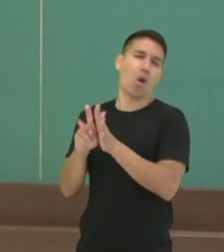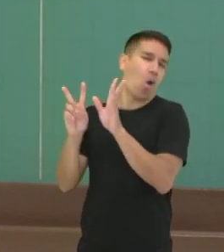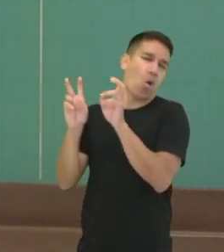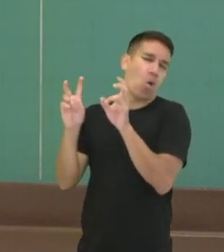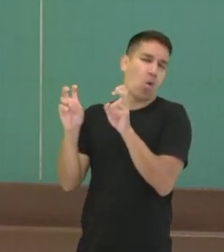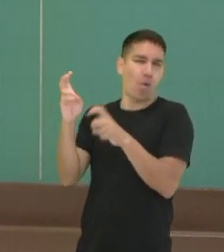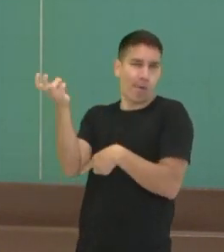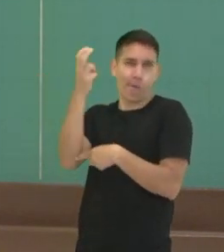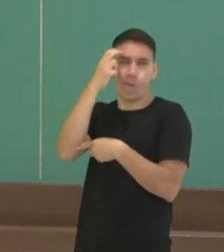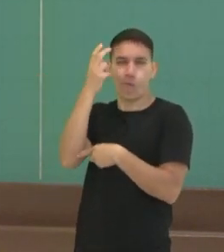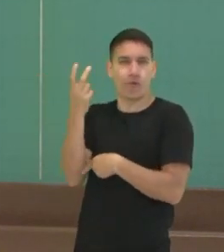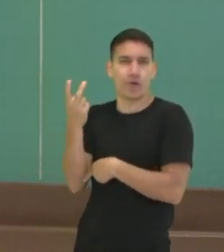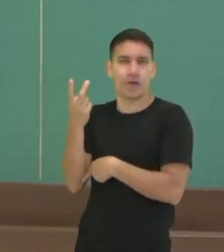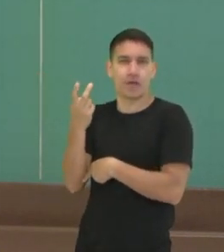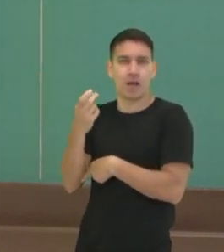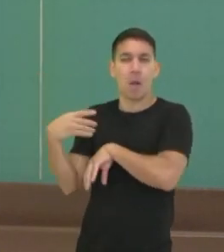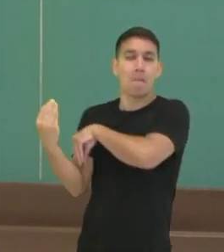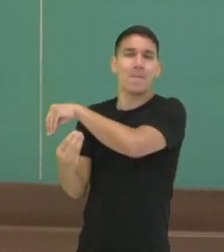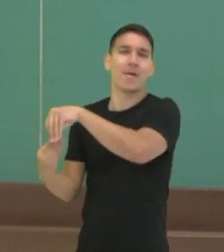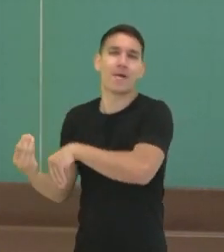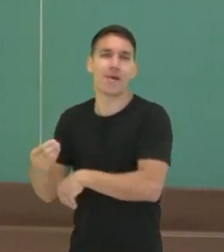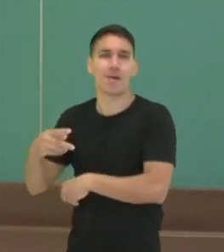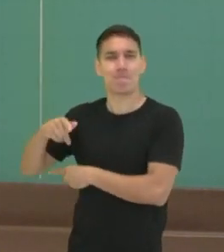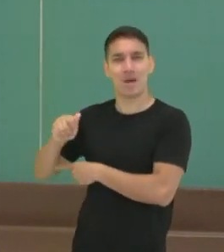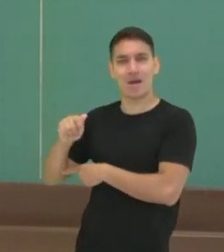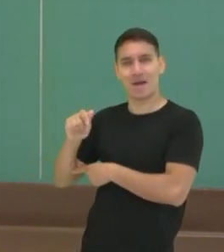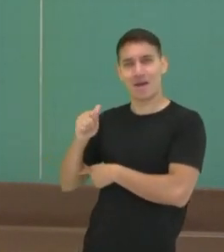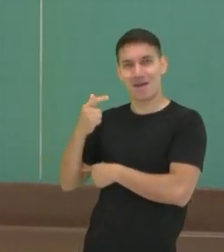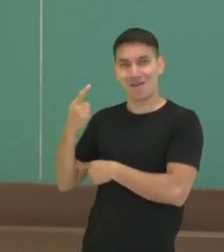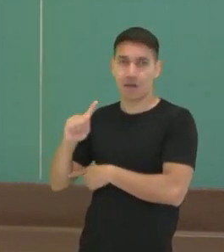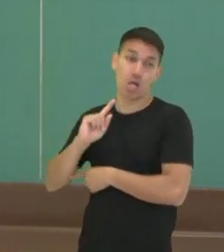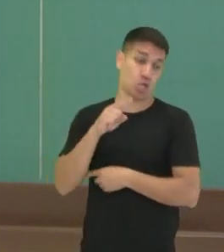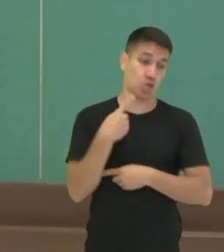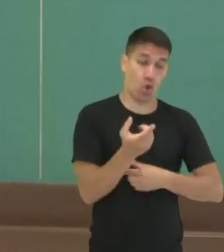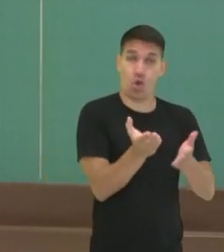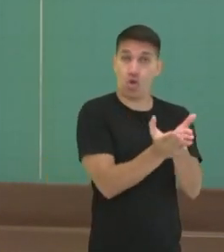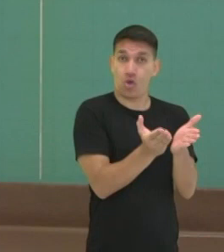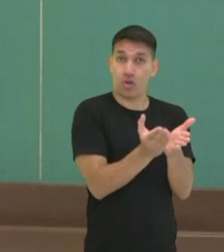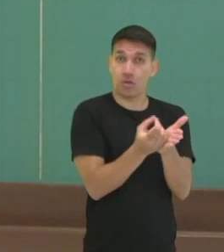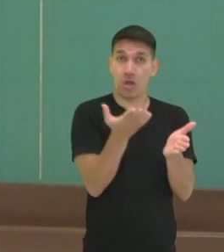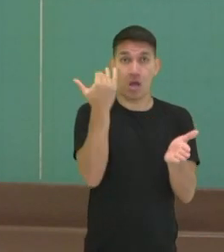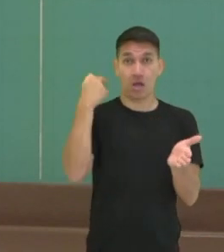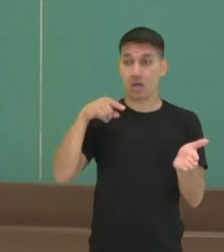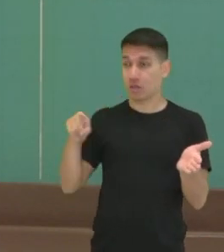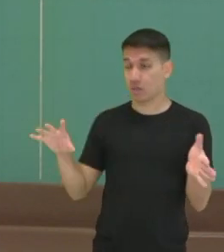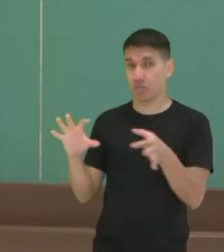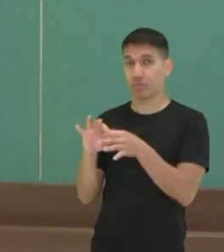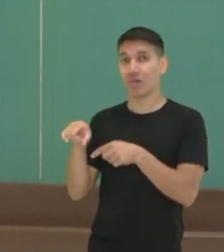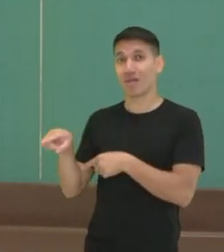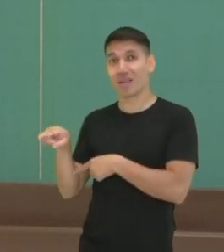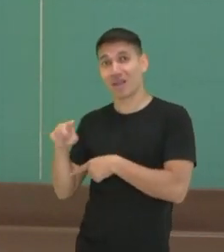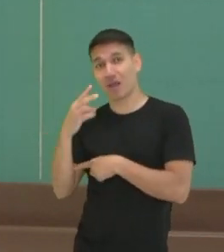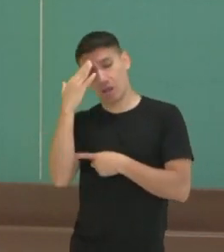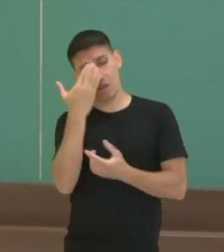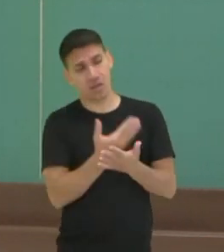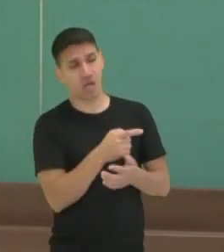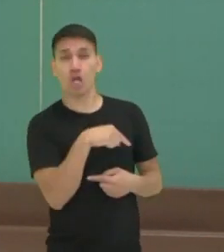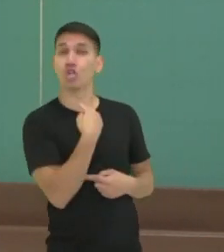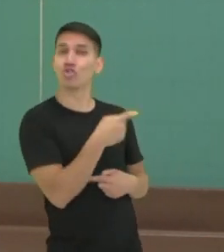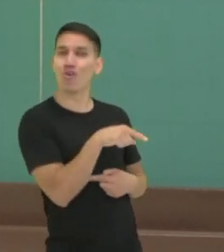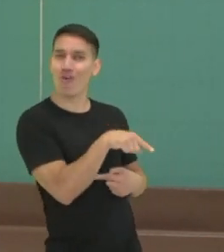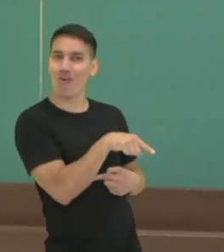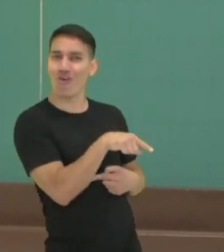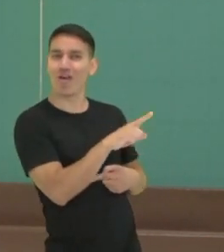porque nós, vamos colocar a gente como cristão, para nós éramos pagãos para aqueles tribos que estavam lá, que eles tinham outras religiões